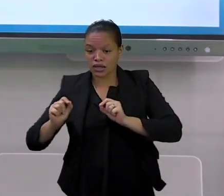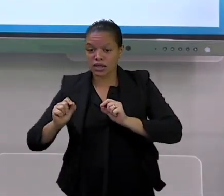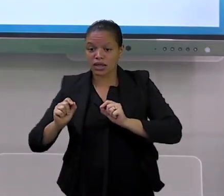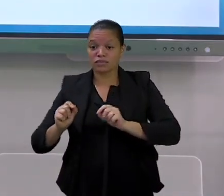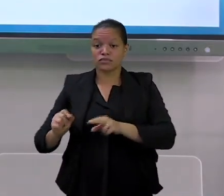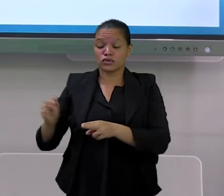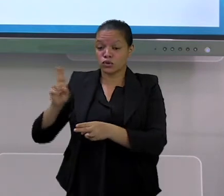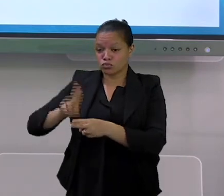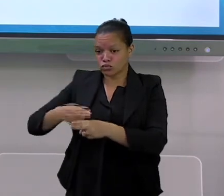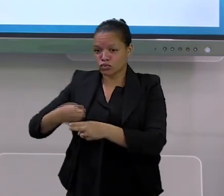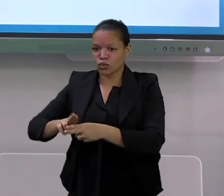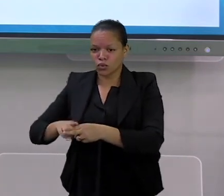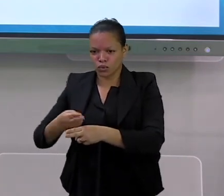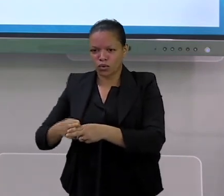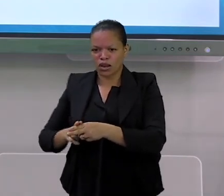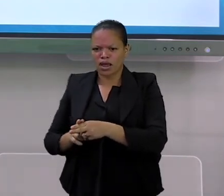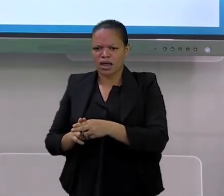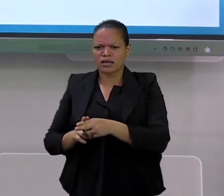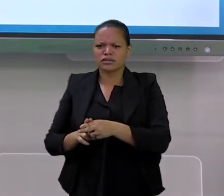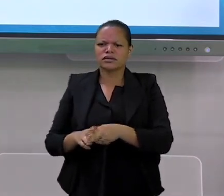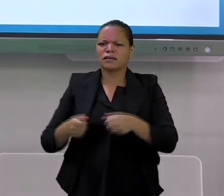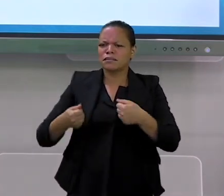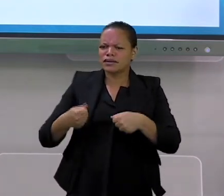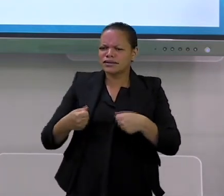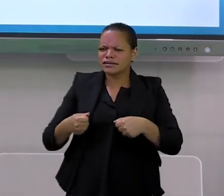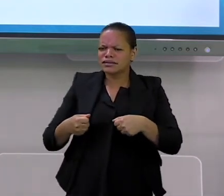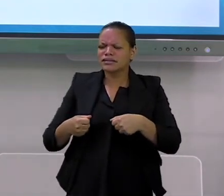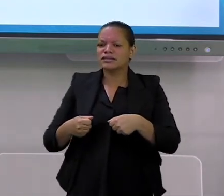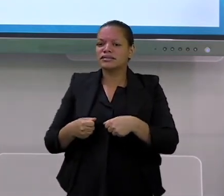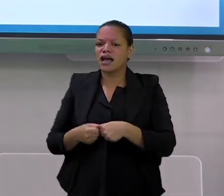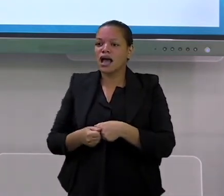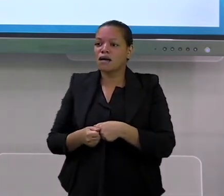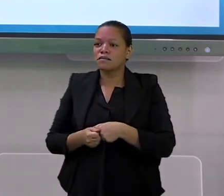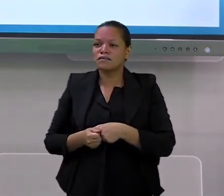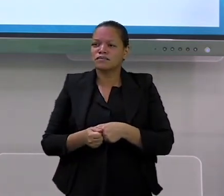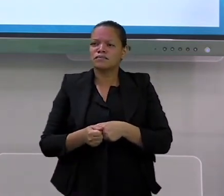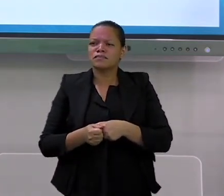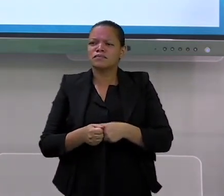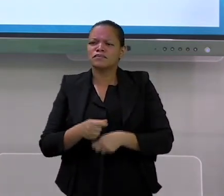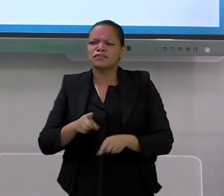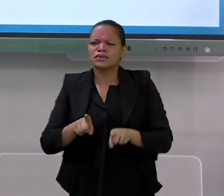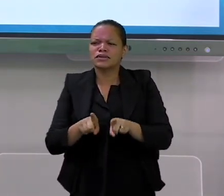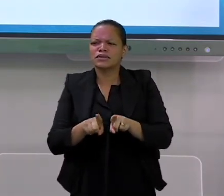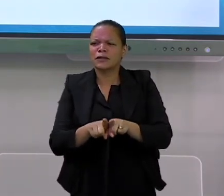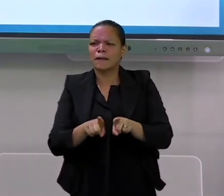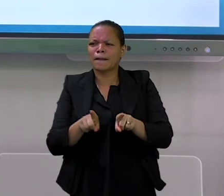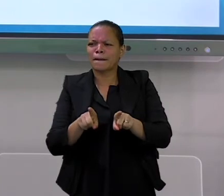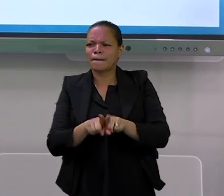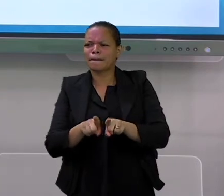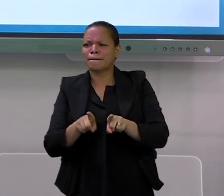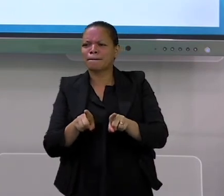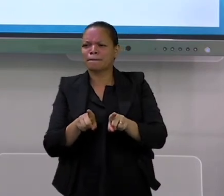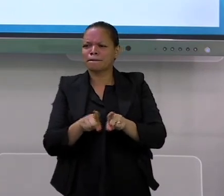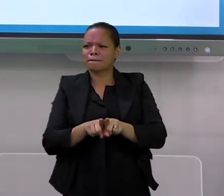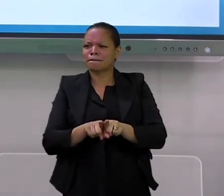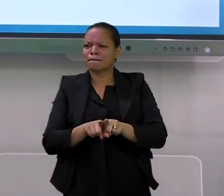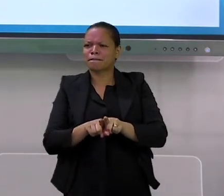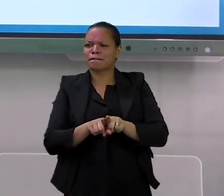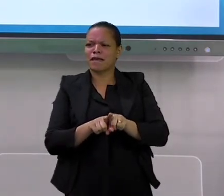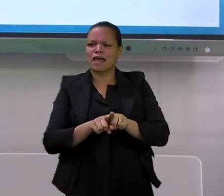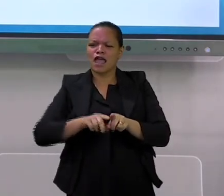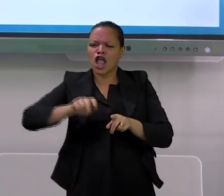quantas gramas cada um vai se alimentar, vai comer. Quanto de arroz? Ah, não, vai ser salgadinho. Quantos de salgadinhos? Quantos quilos